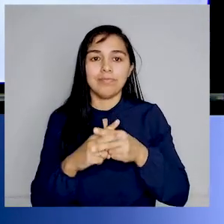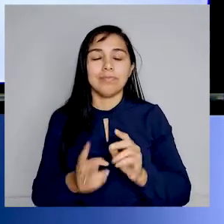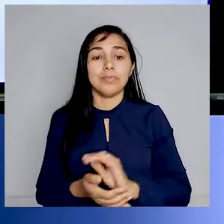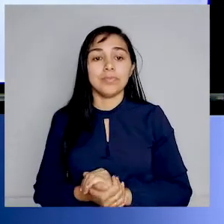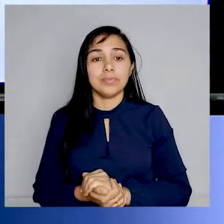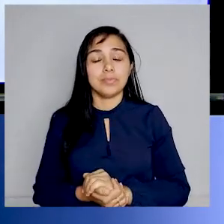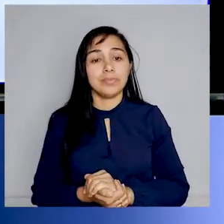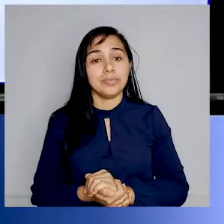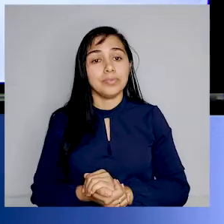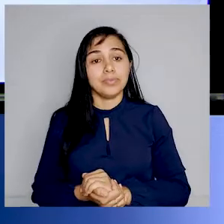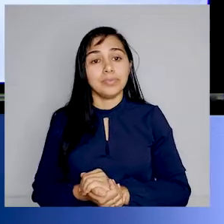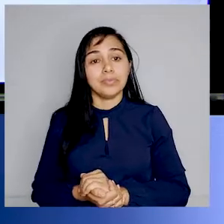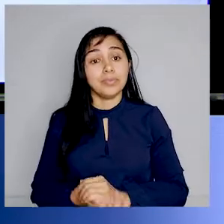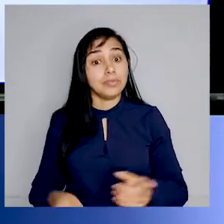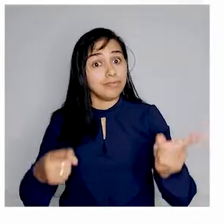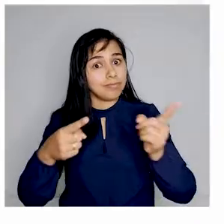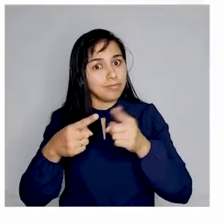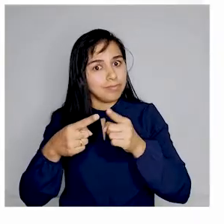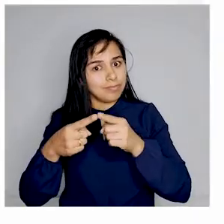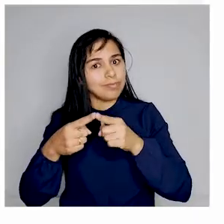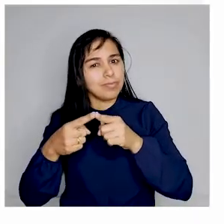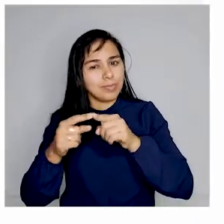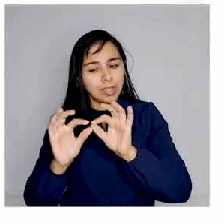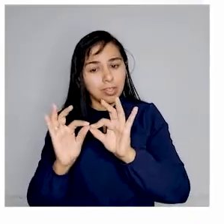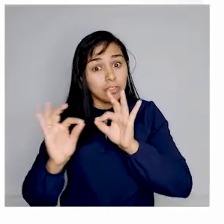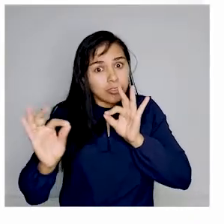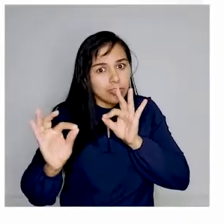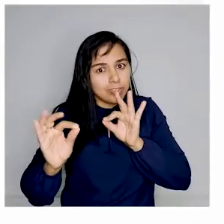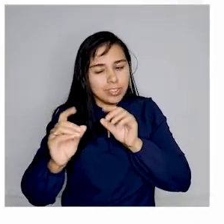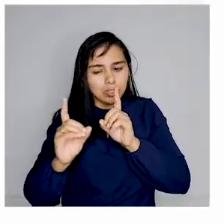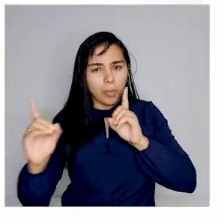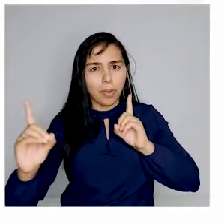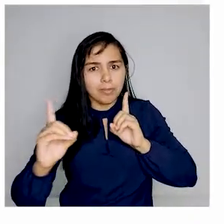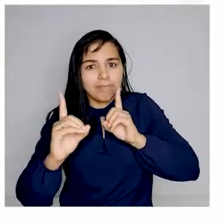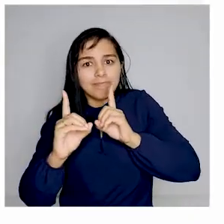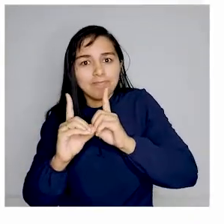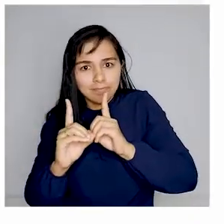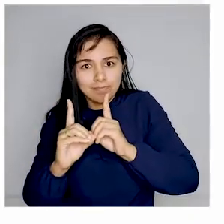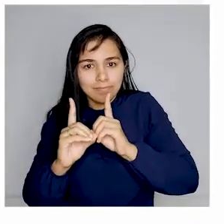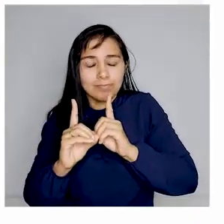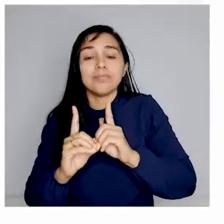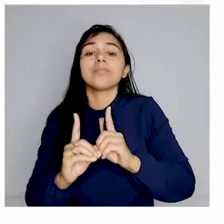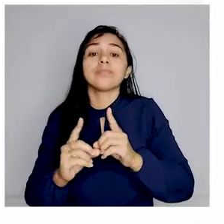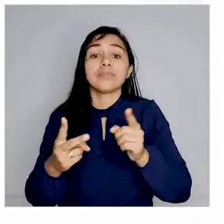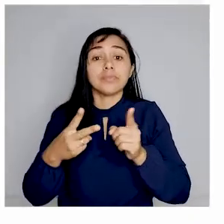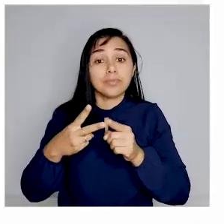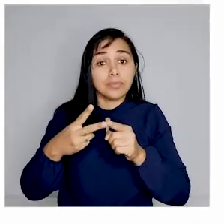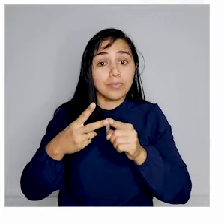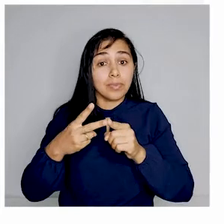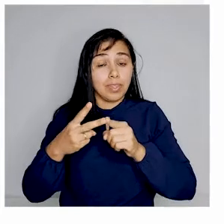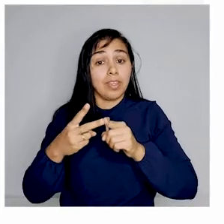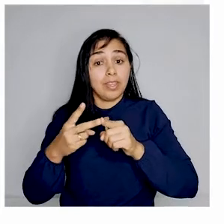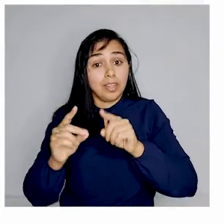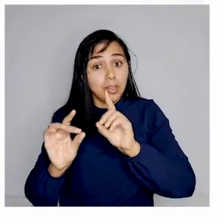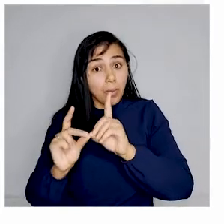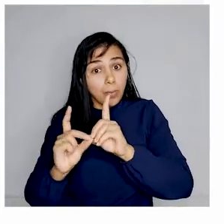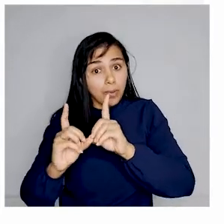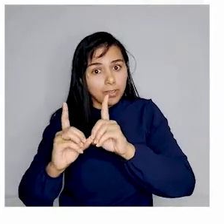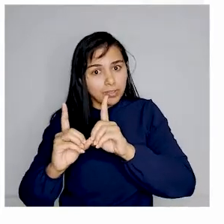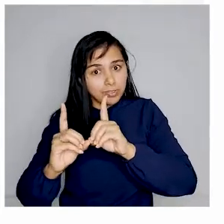a classificação das lutas enquanto luta de curta distância, nós temos também a classificação das lutas enquanto